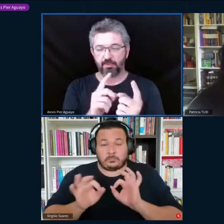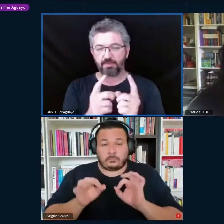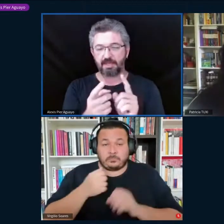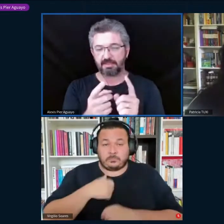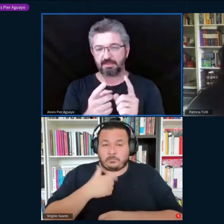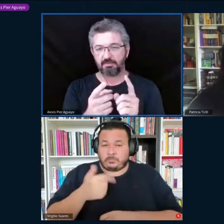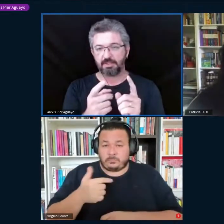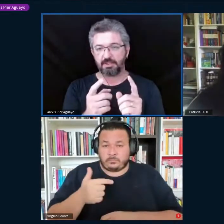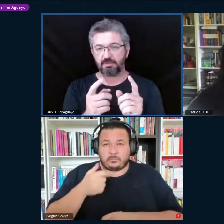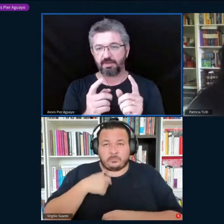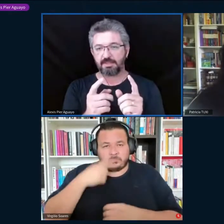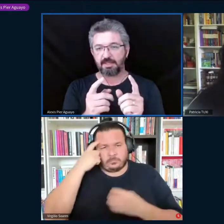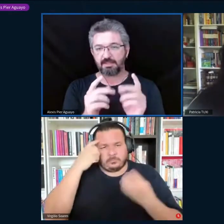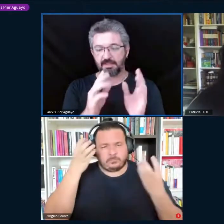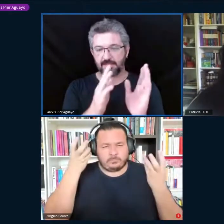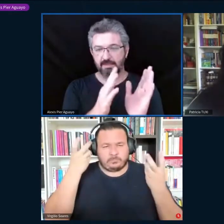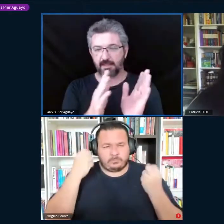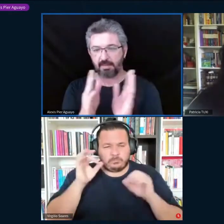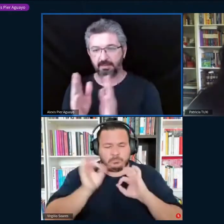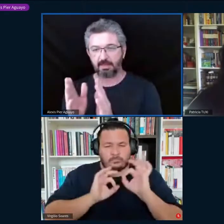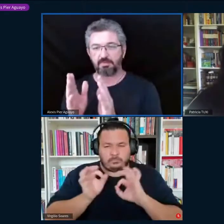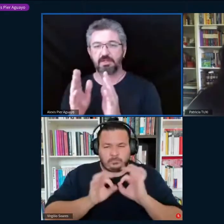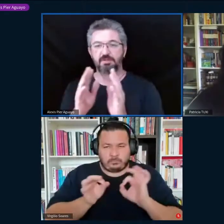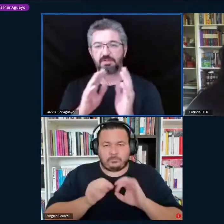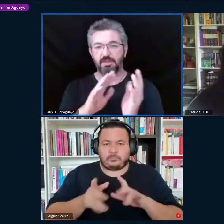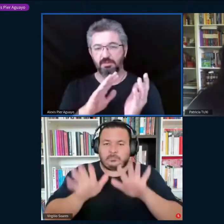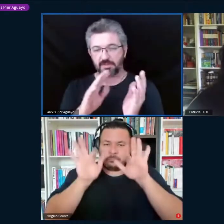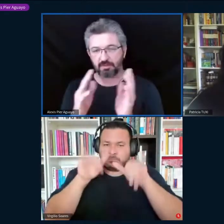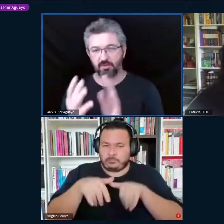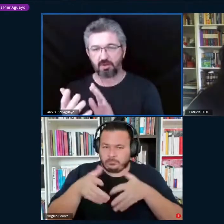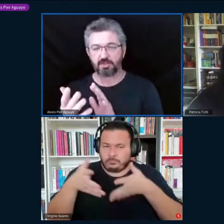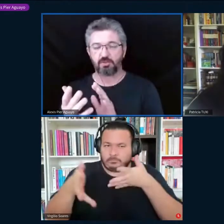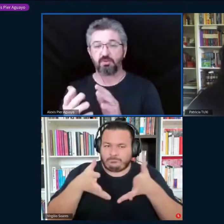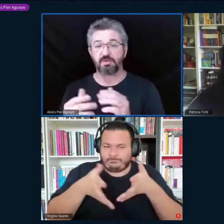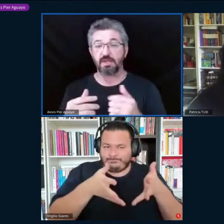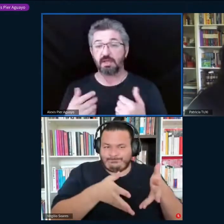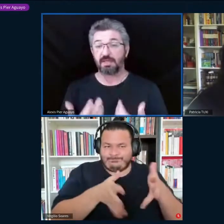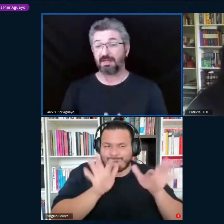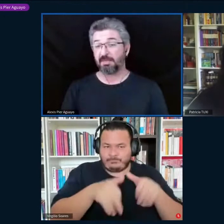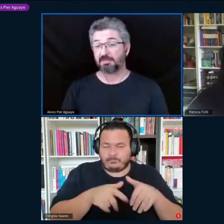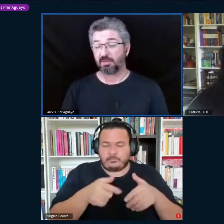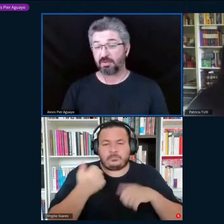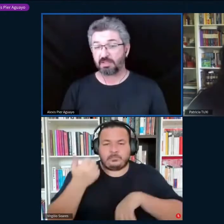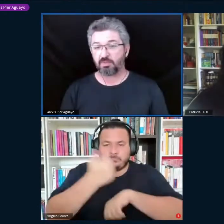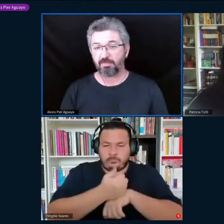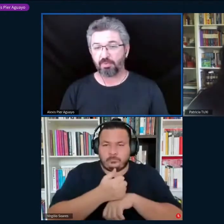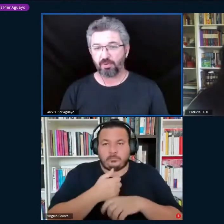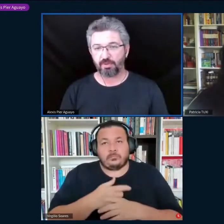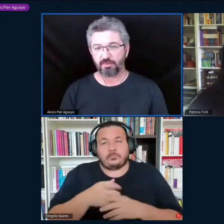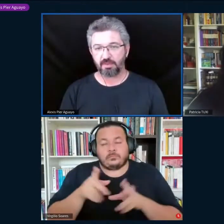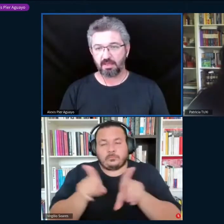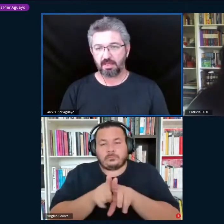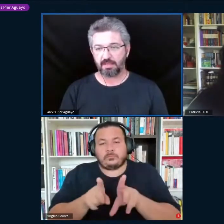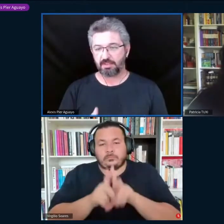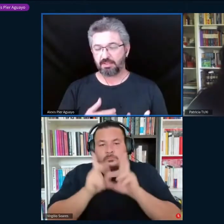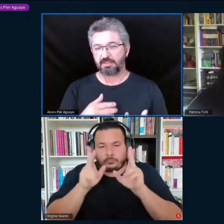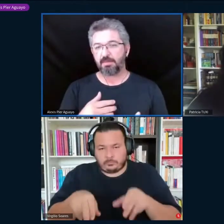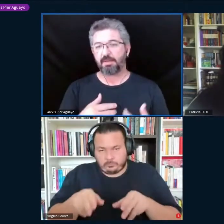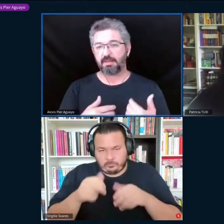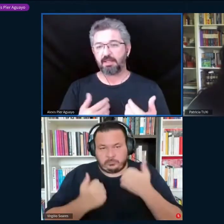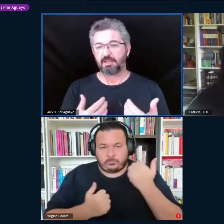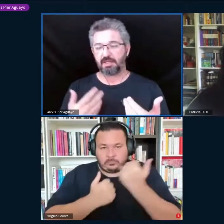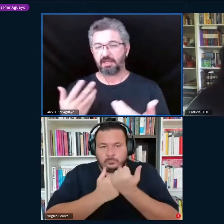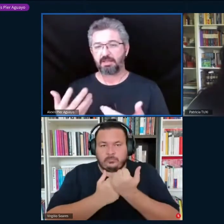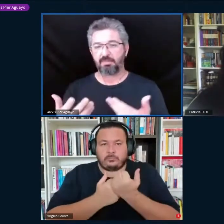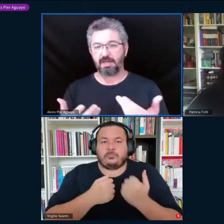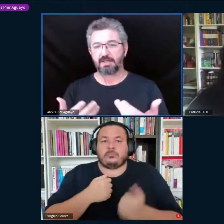essa ponderação da gente fazer esse término de raciocínio, essa troca de turnos, e a mesma coisa do apoio. A gente